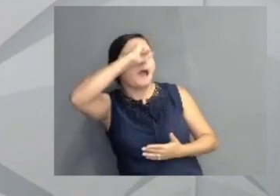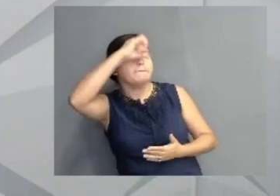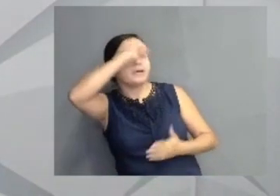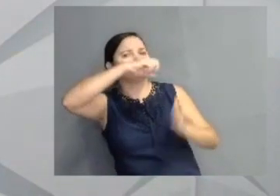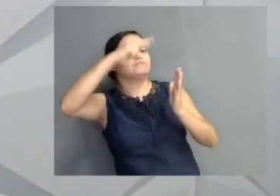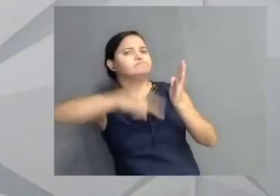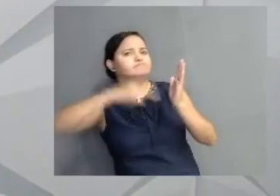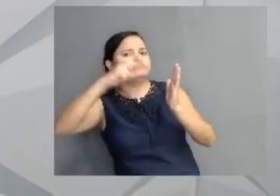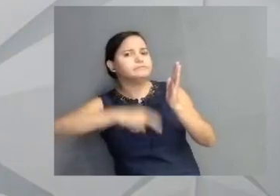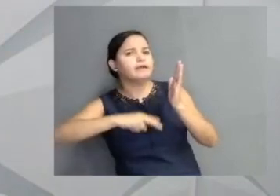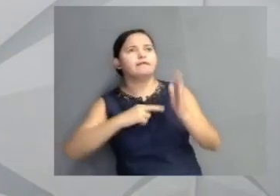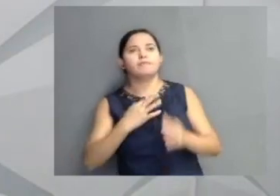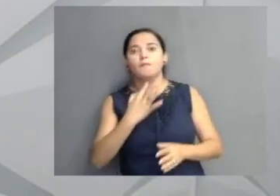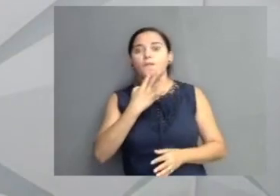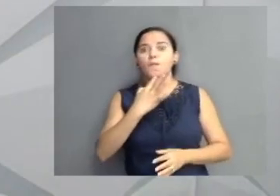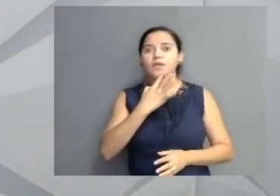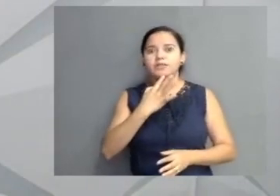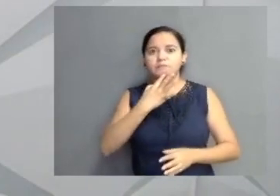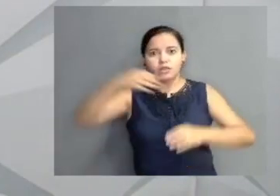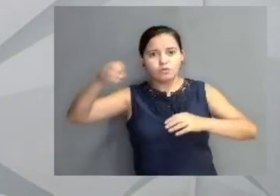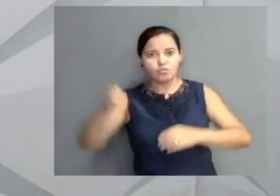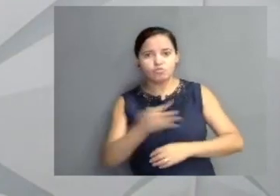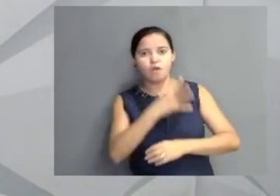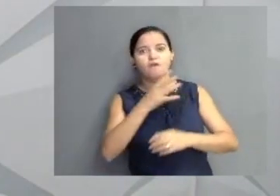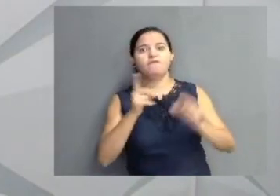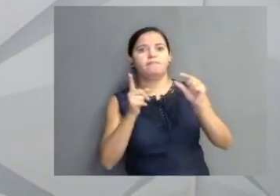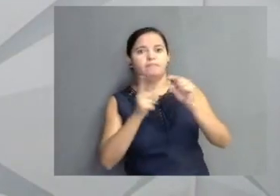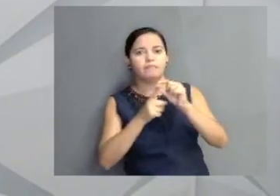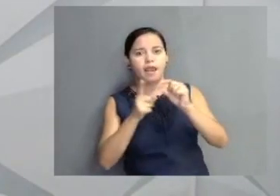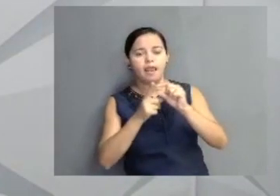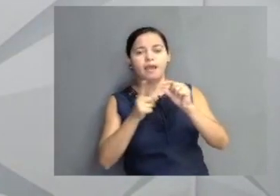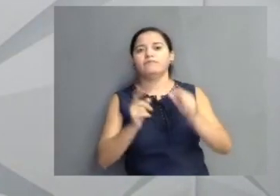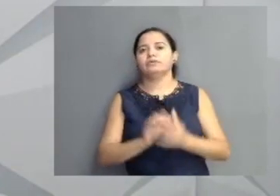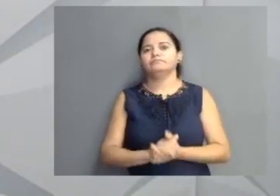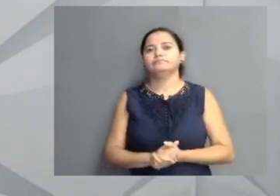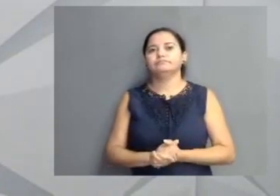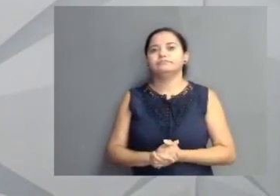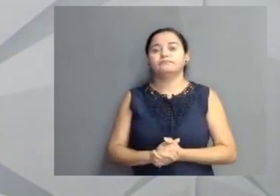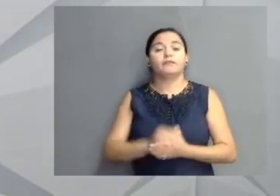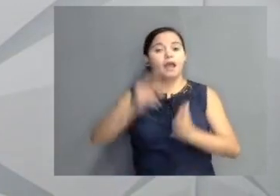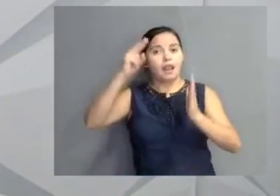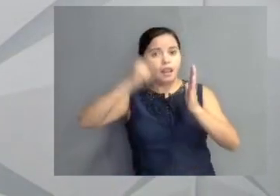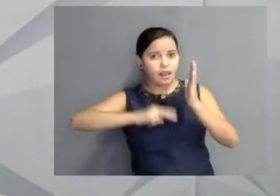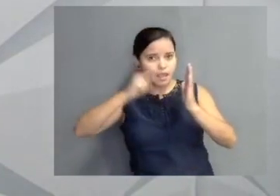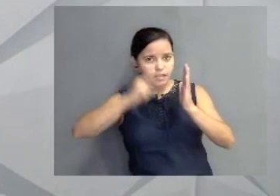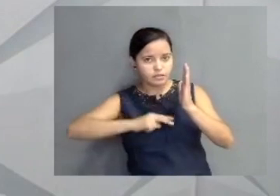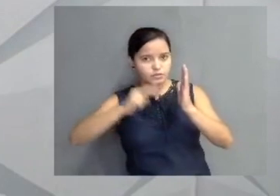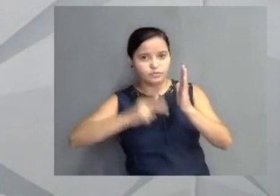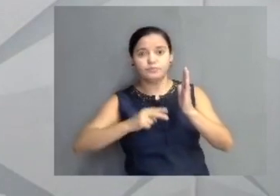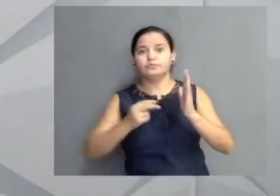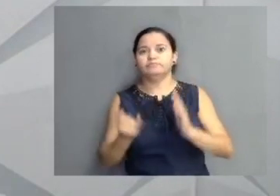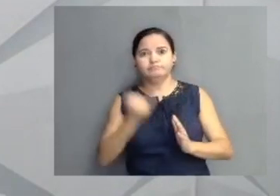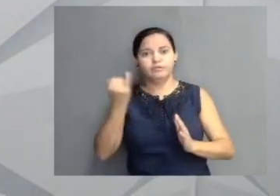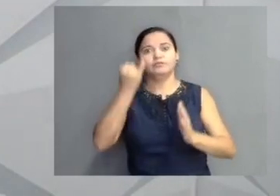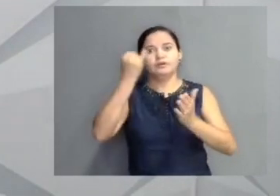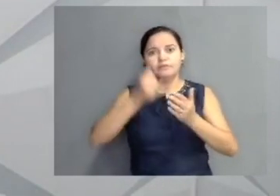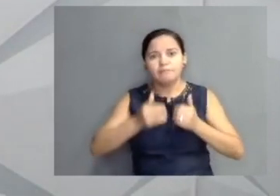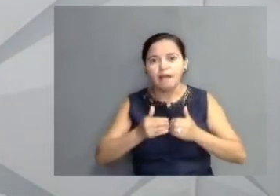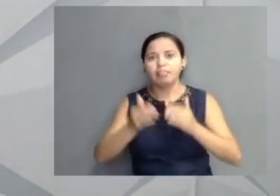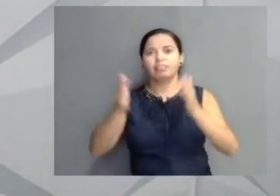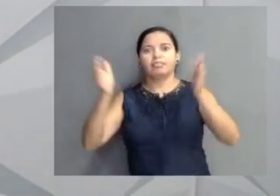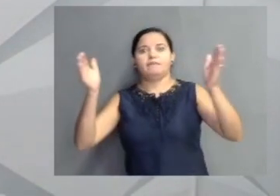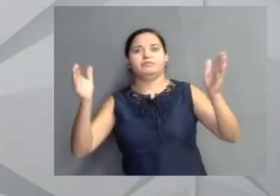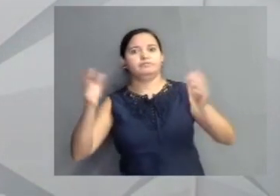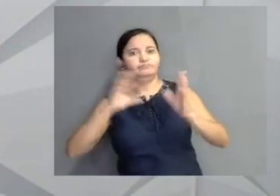nós vamos tendo conhecimento de novas palavras. A leitura é a janela, né, para um mundo novo. Então, é